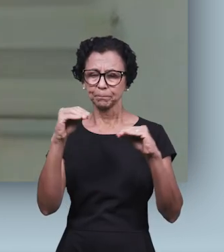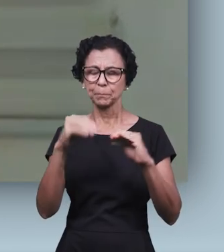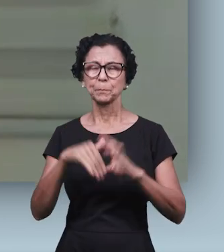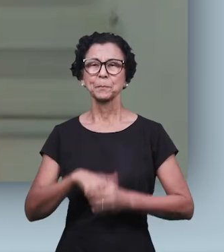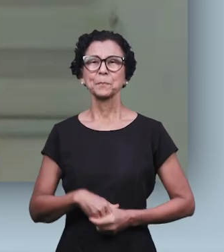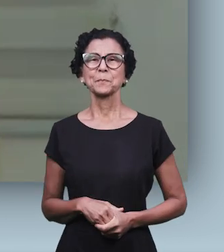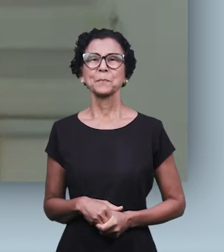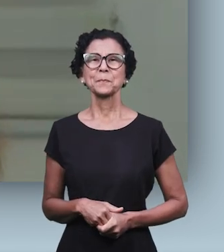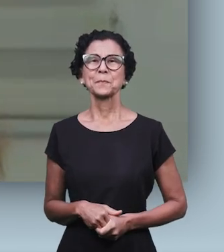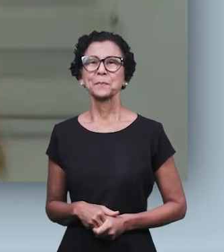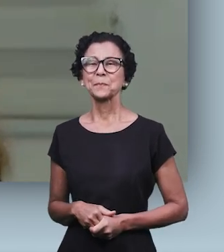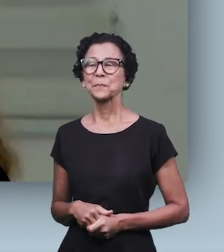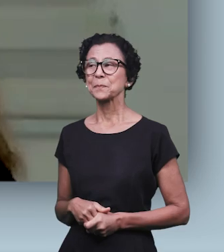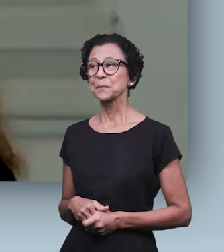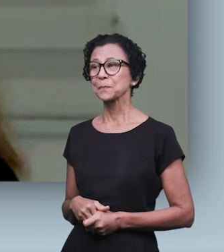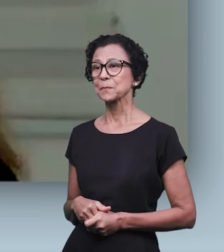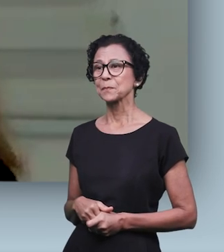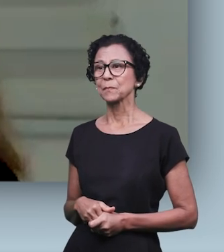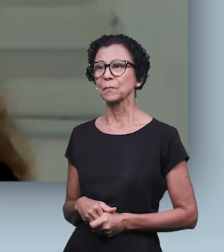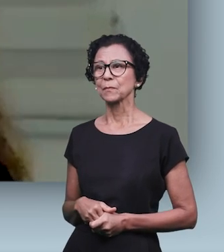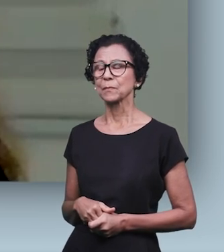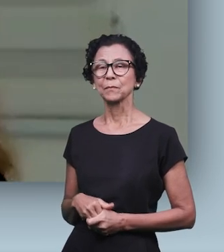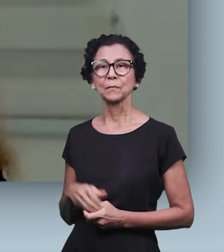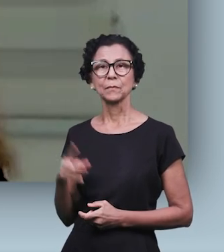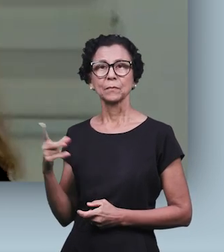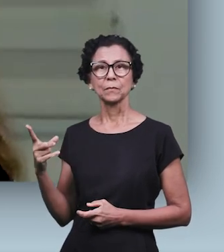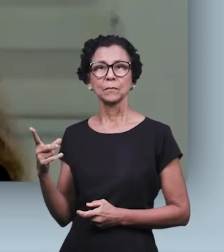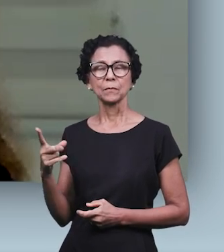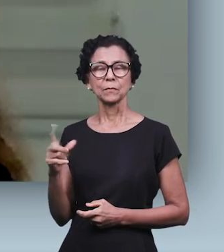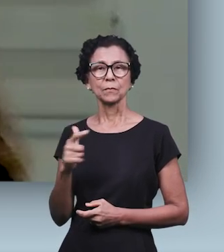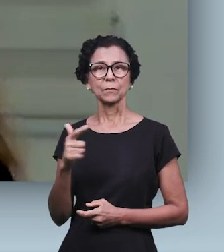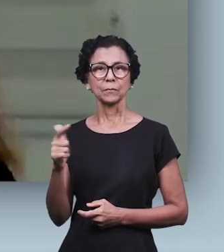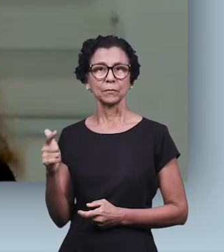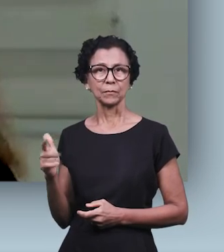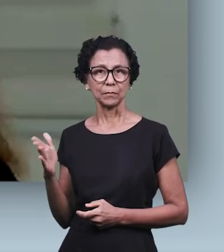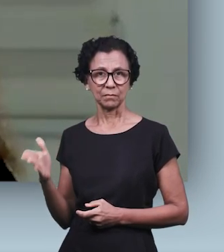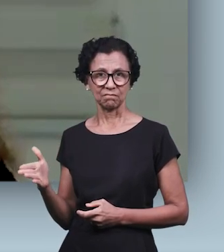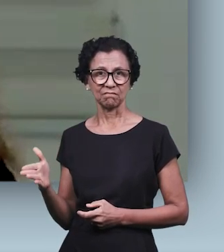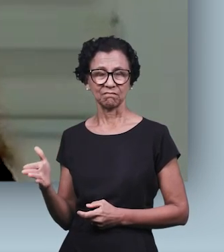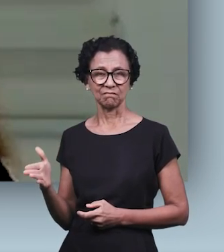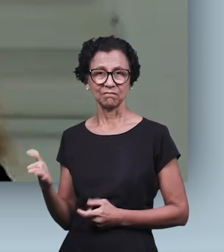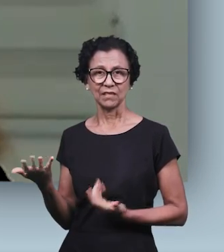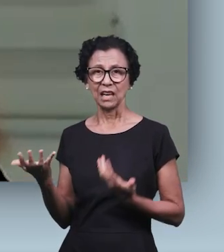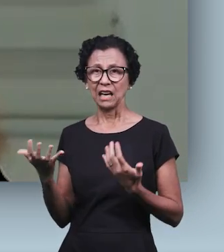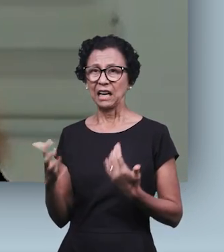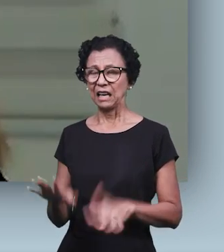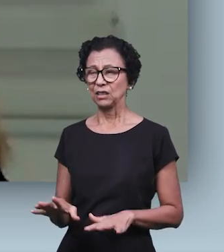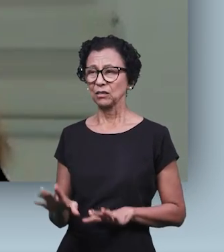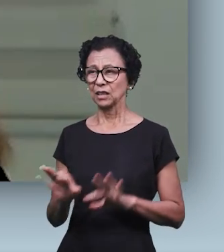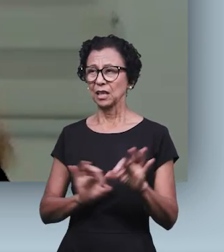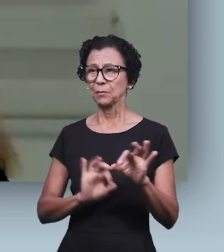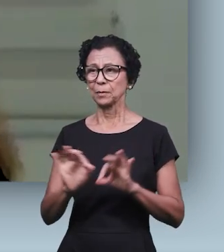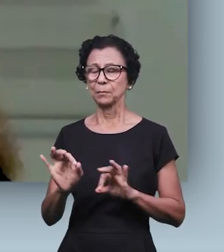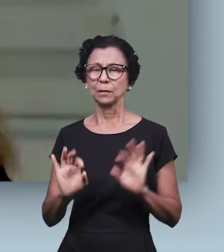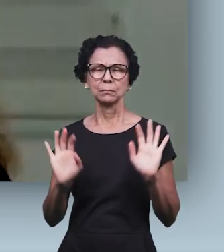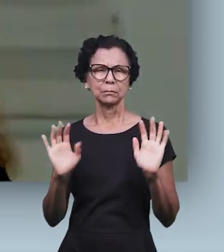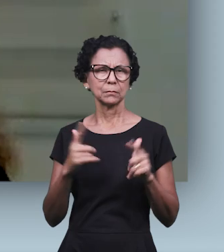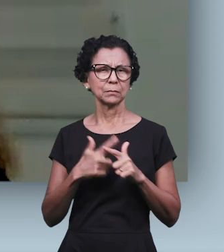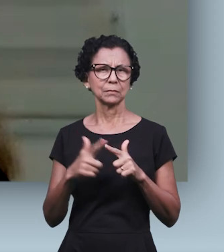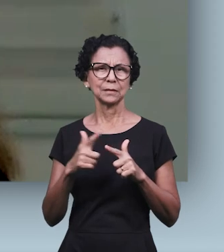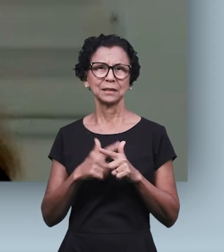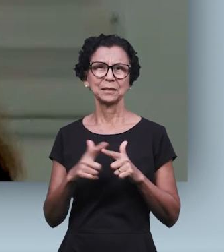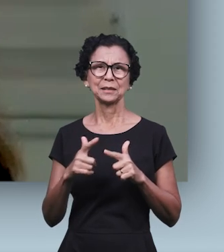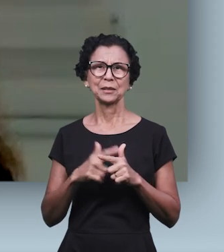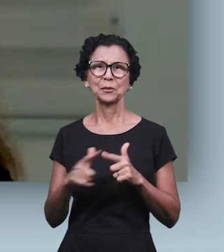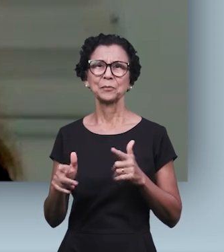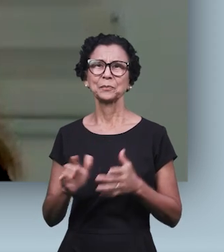os corações, né, cheios de vazios. Se a irmã não quiser fazer o barquinho, né? Se achar que para a criança dela é muito, não tem